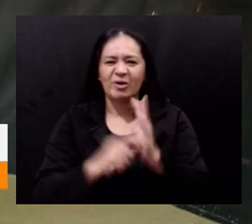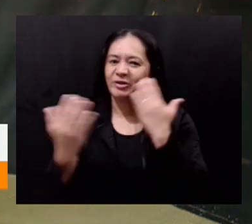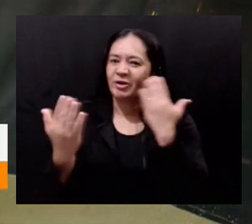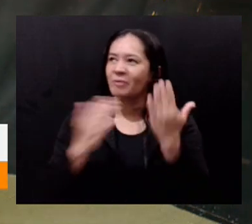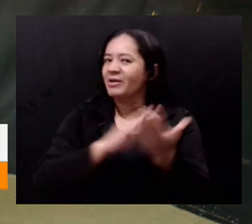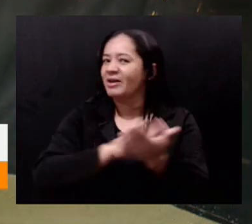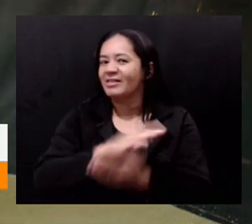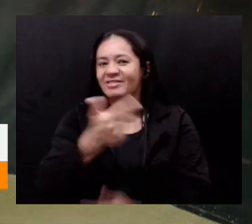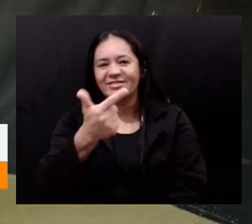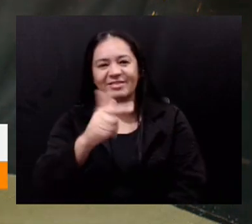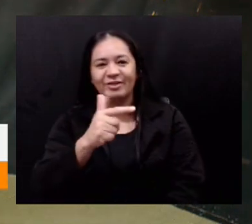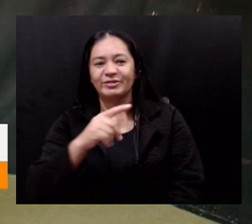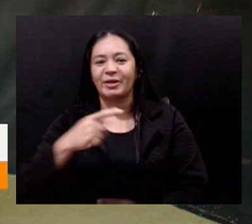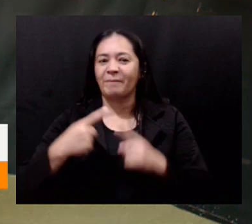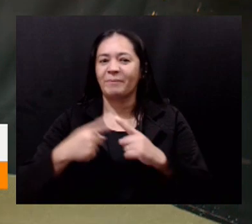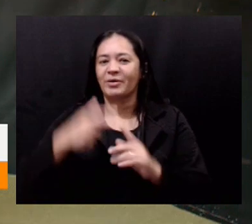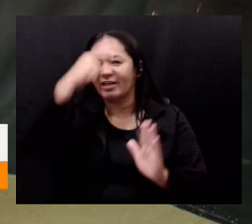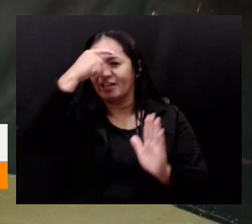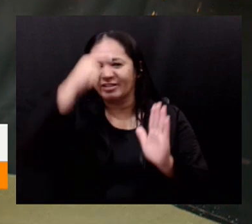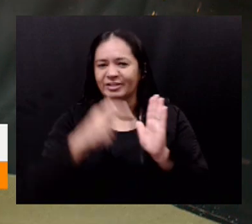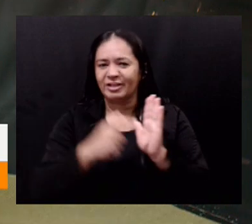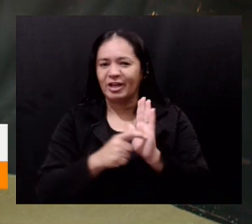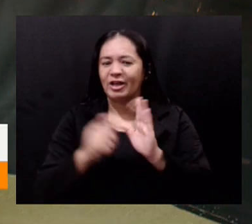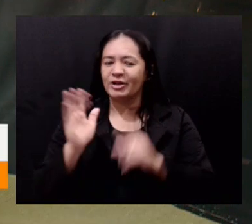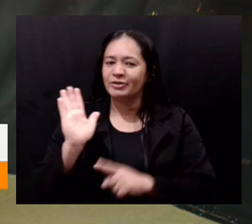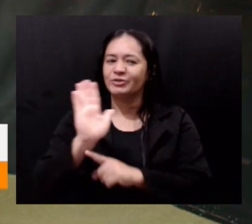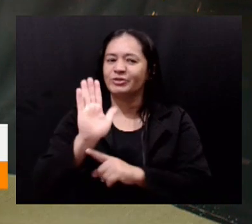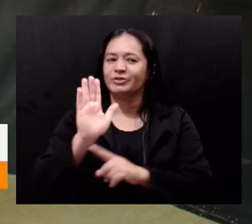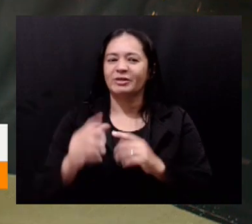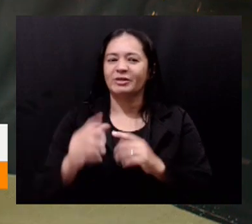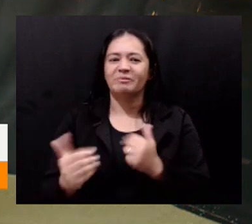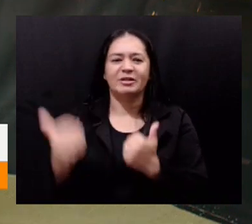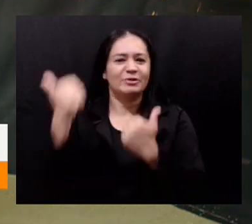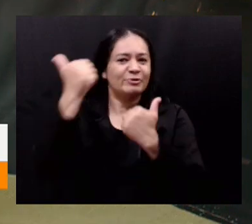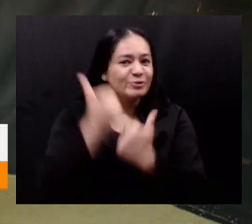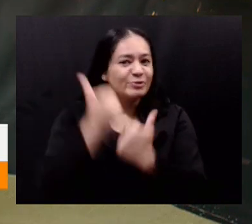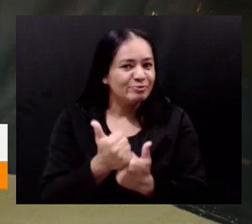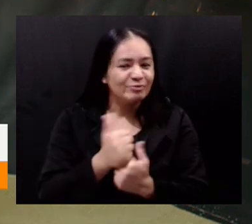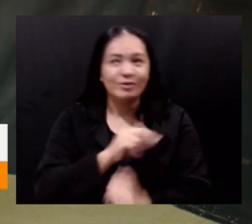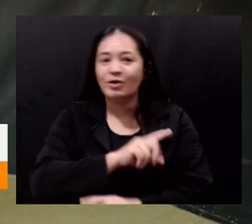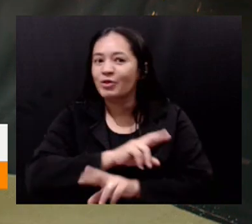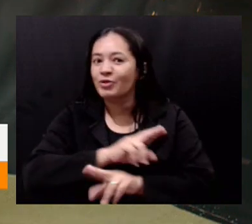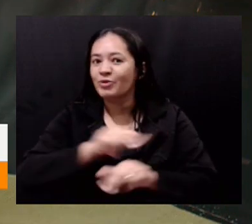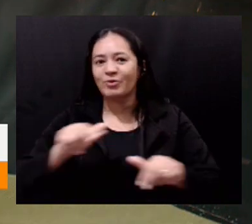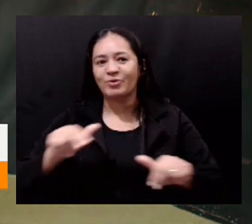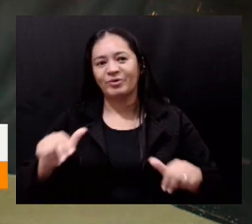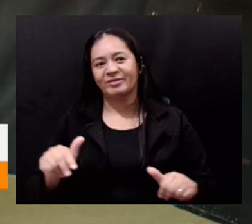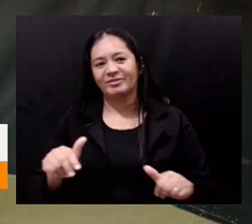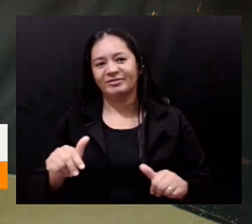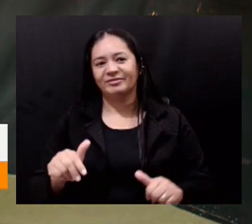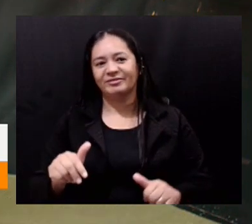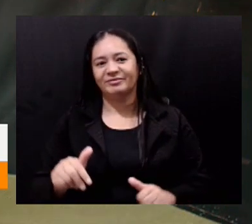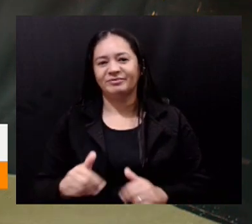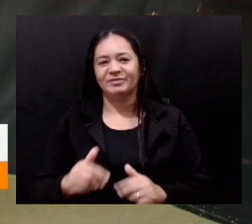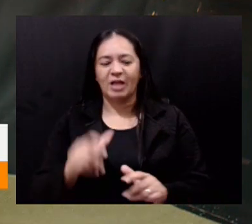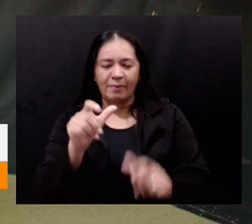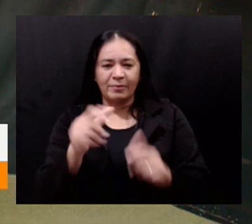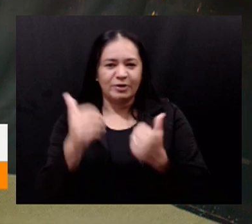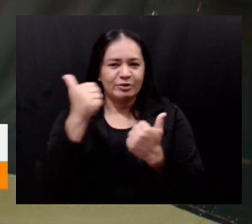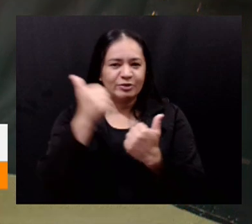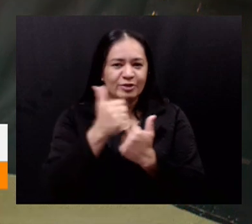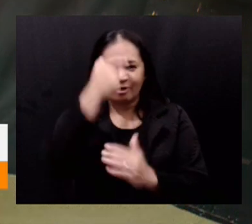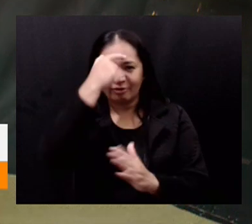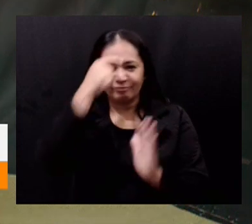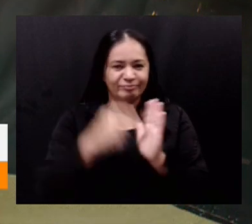artificial pode ajudar, mas não vai substituir o afeto humano. Vai substituir? O que você acha? Eu, meu ponto de vista, eu acho